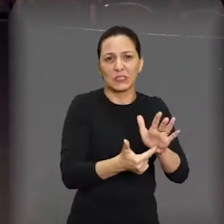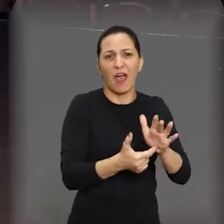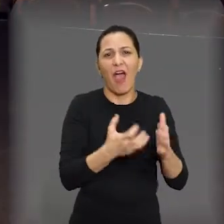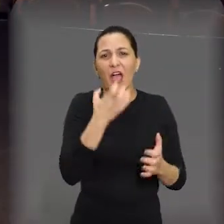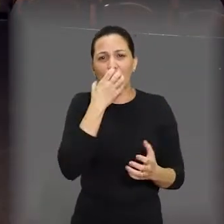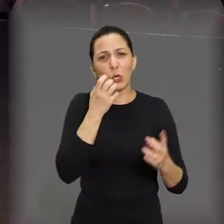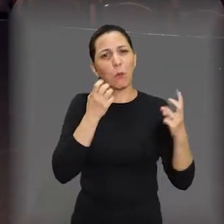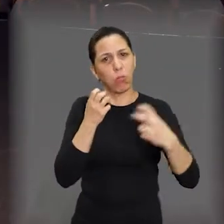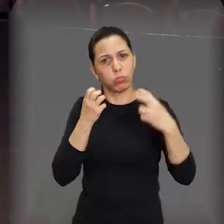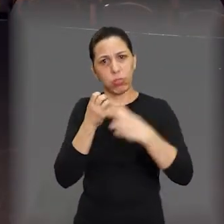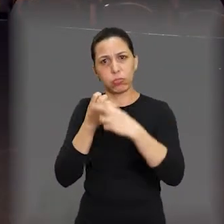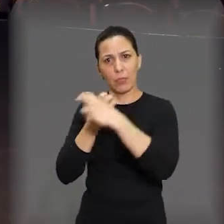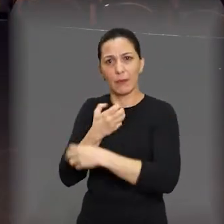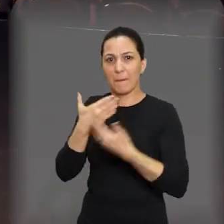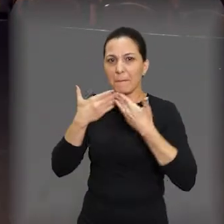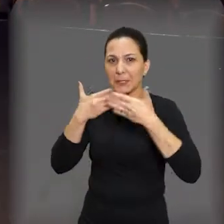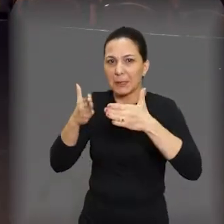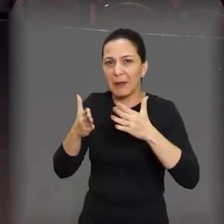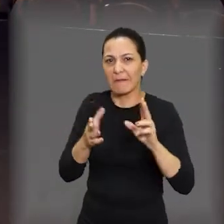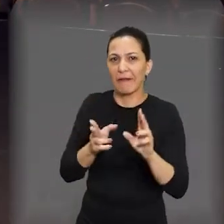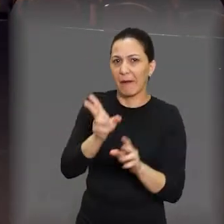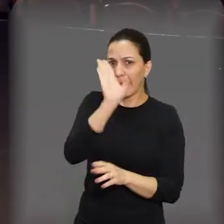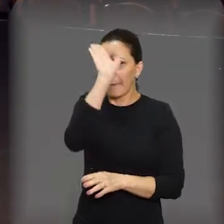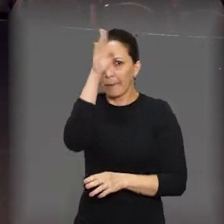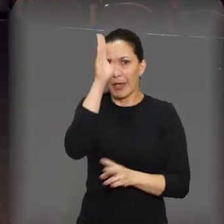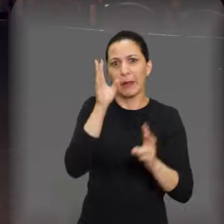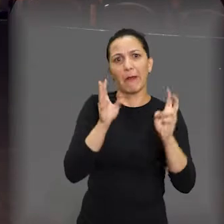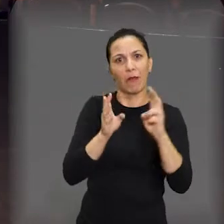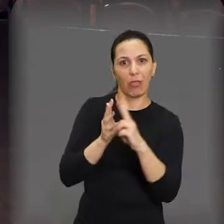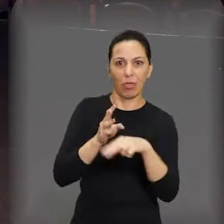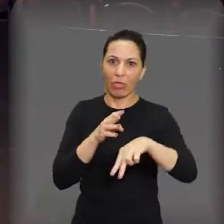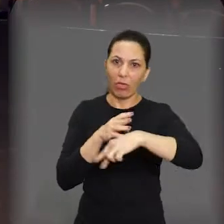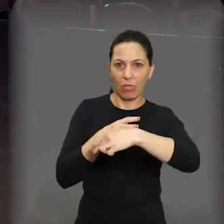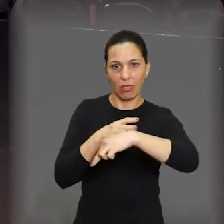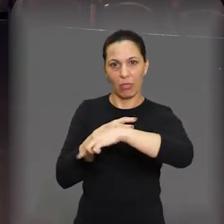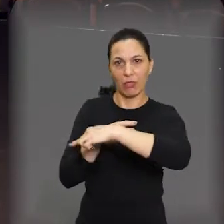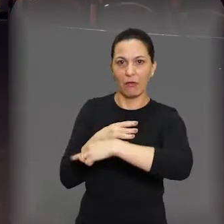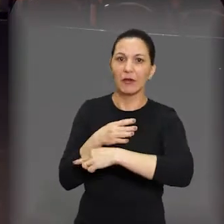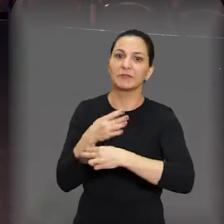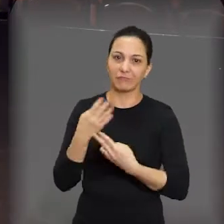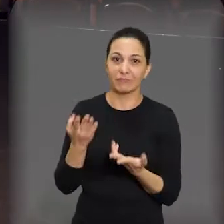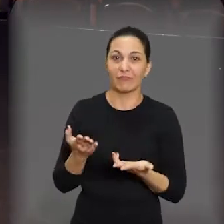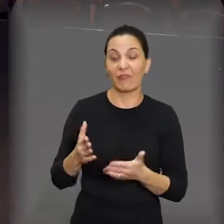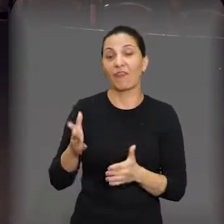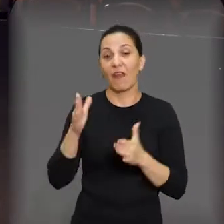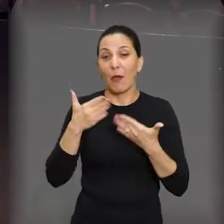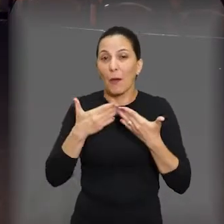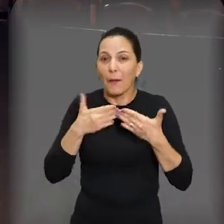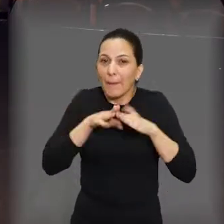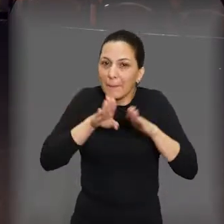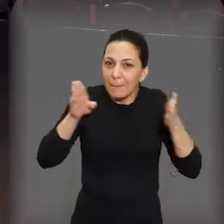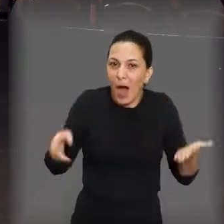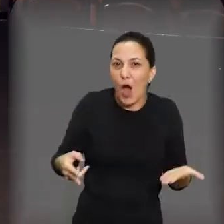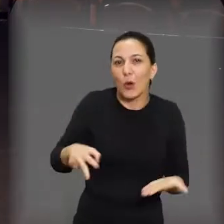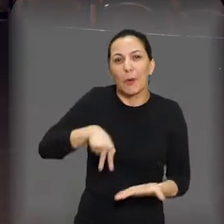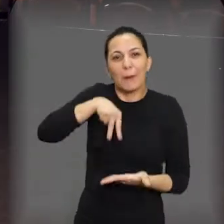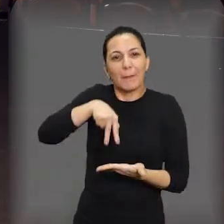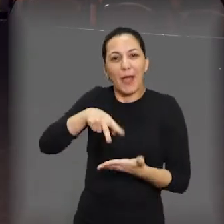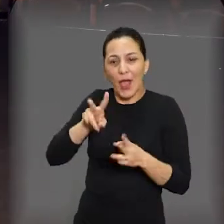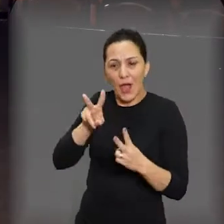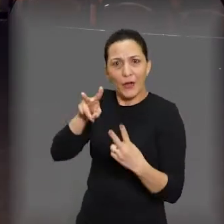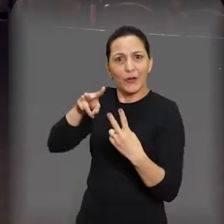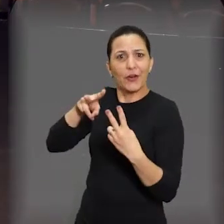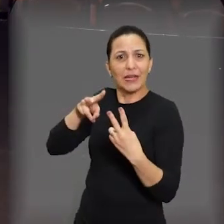deixava a porta aberta, entrava lá um beldinho, vinha, começava a conversar com a gente na apresentação. Acontece isso com o músico